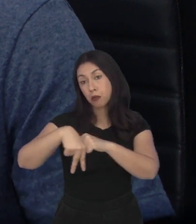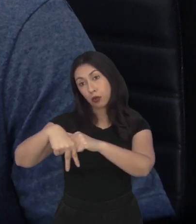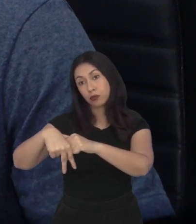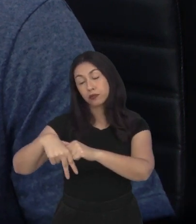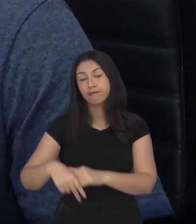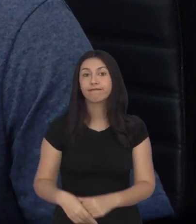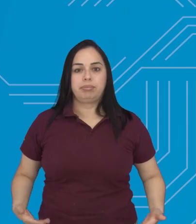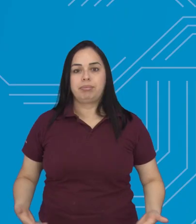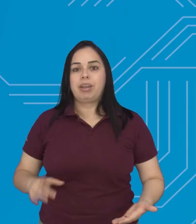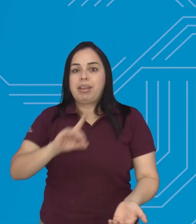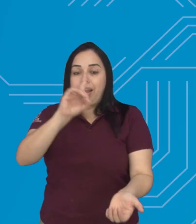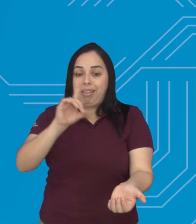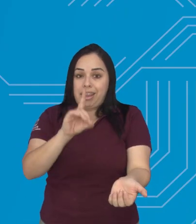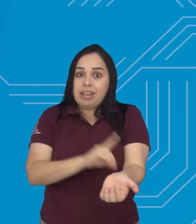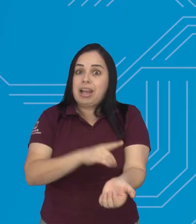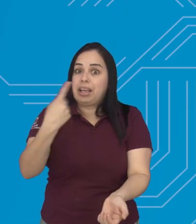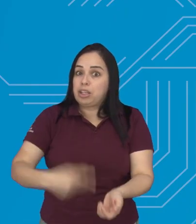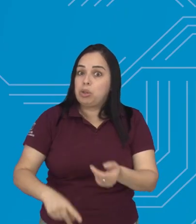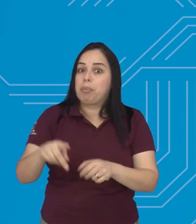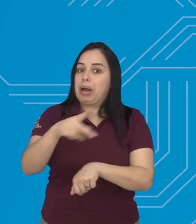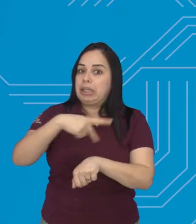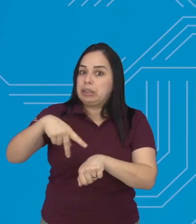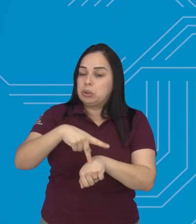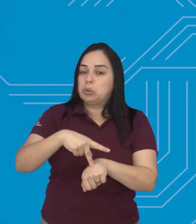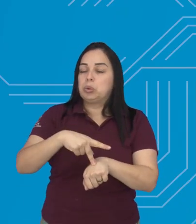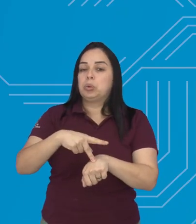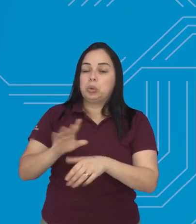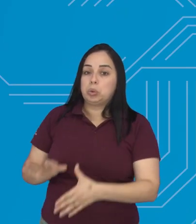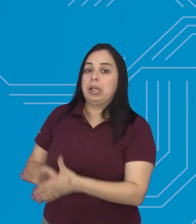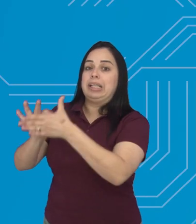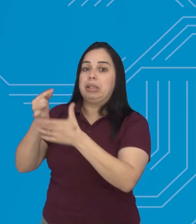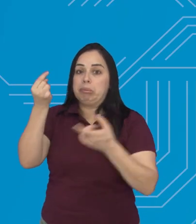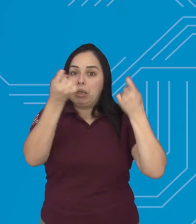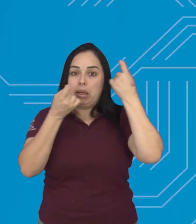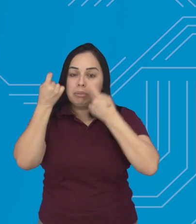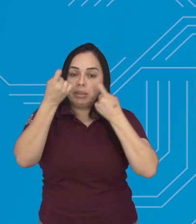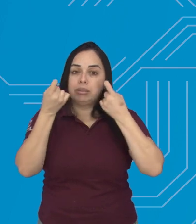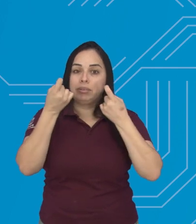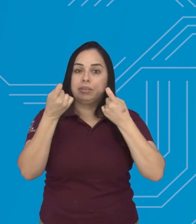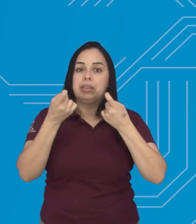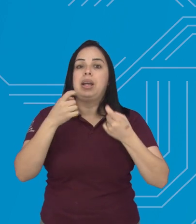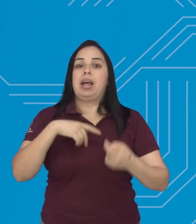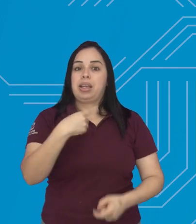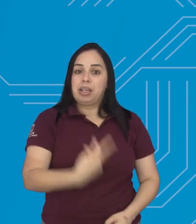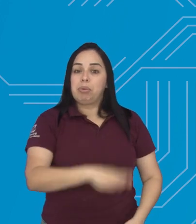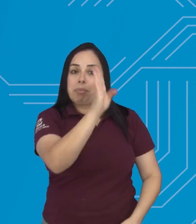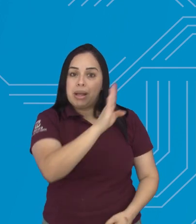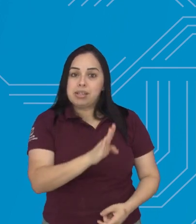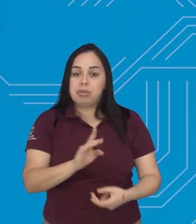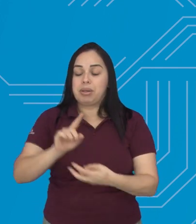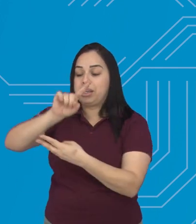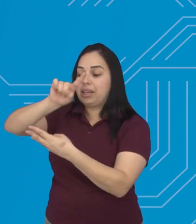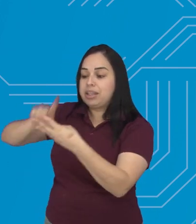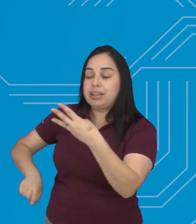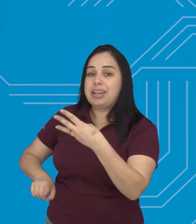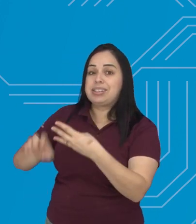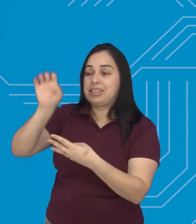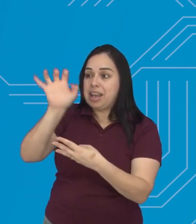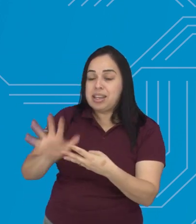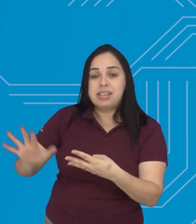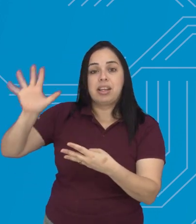E os credores, muitos já nem estavam muito mais com essa expectativa de receber.